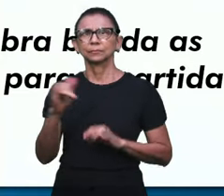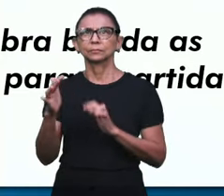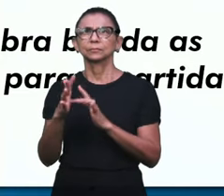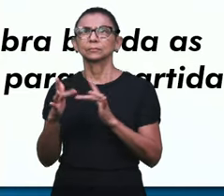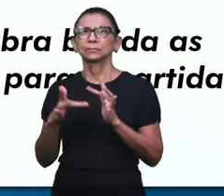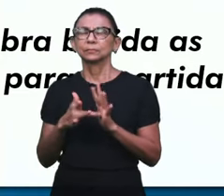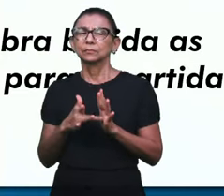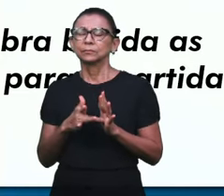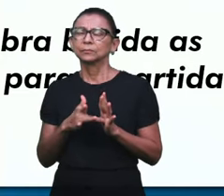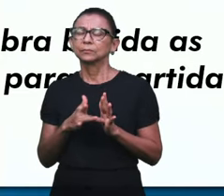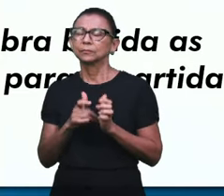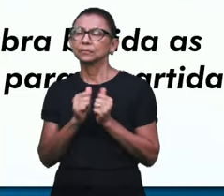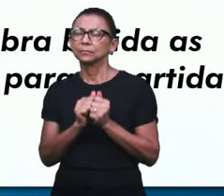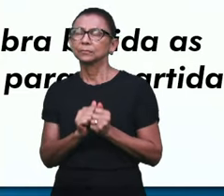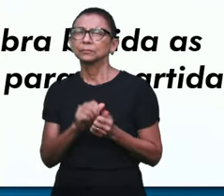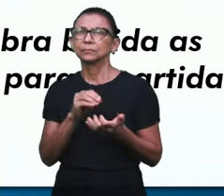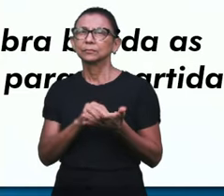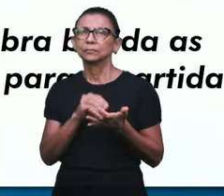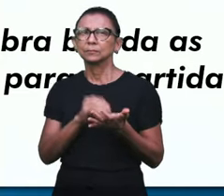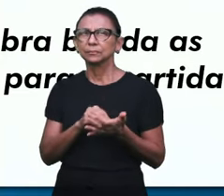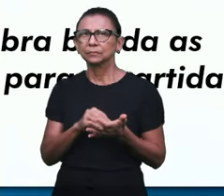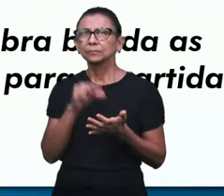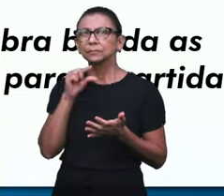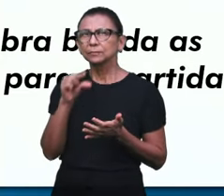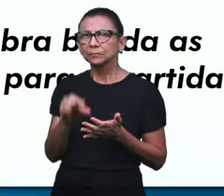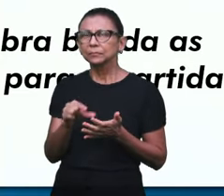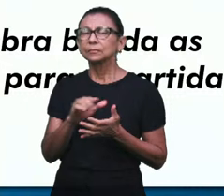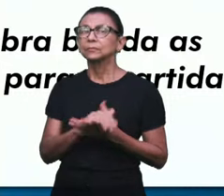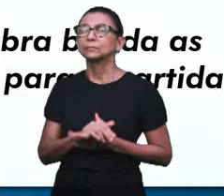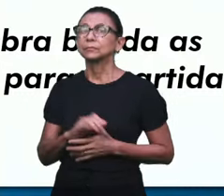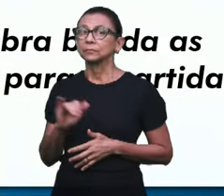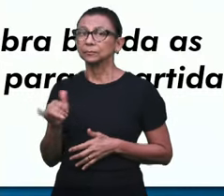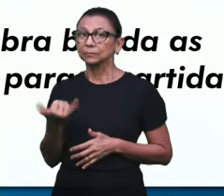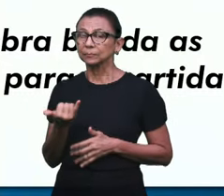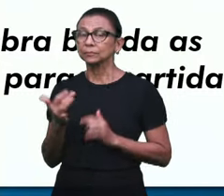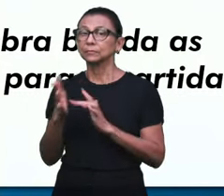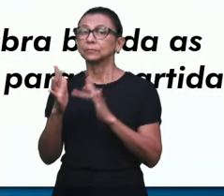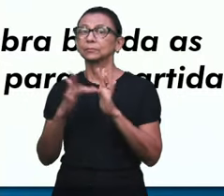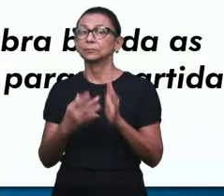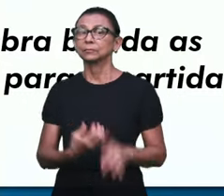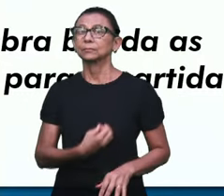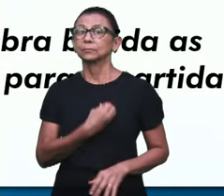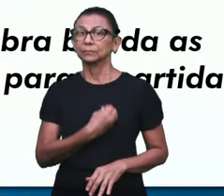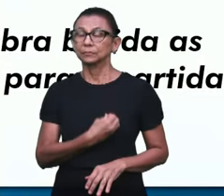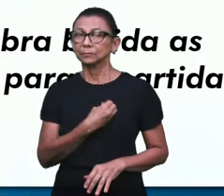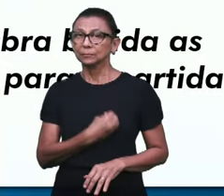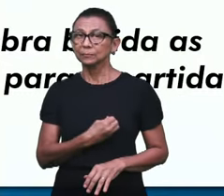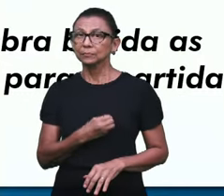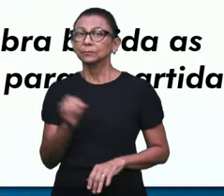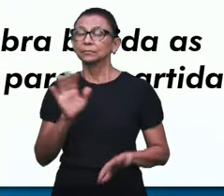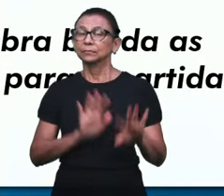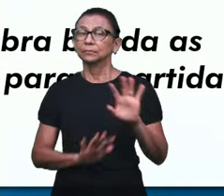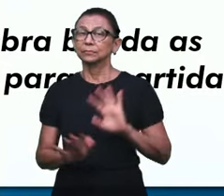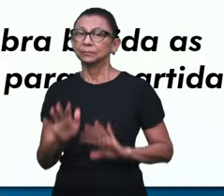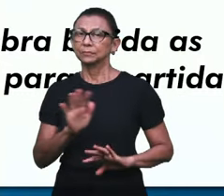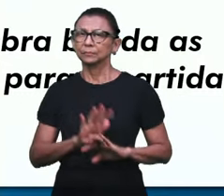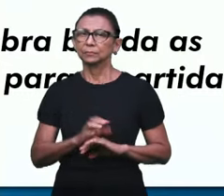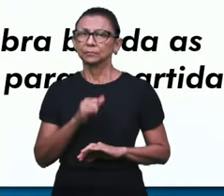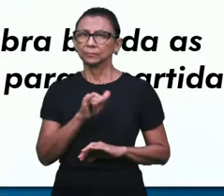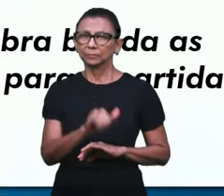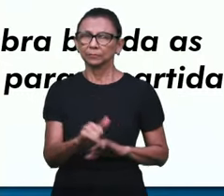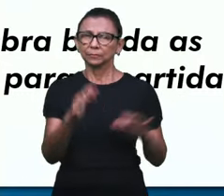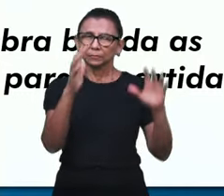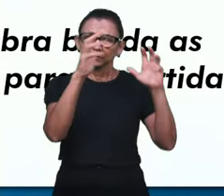de tempo. Andai enquanto tendes luz, para que as trevas vos não apanhem, pois quem anda nas trevas não